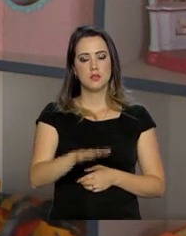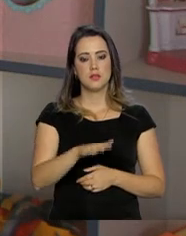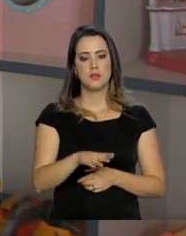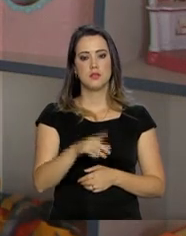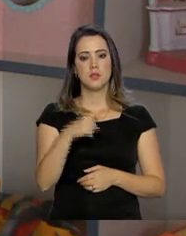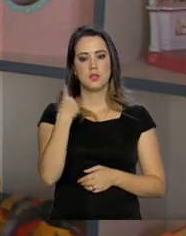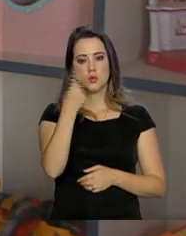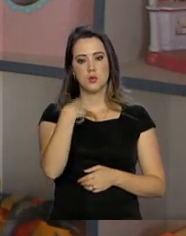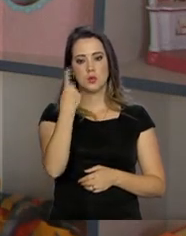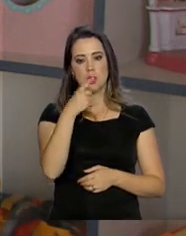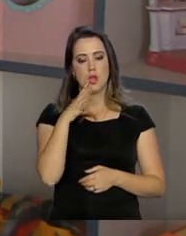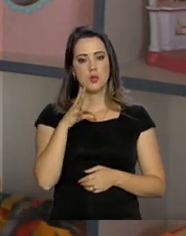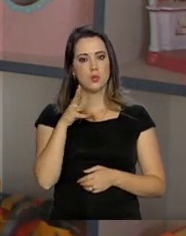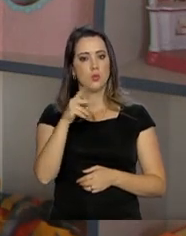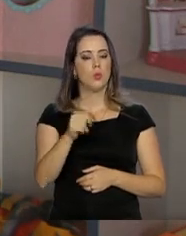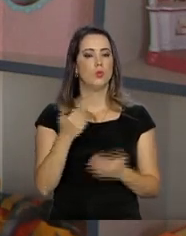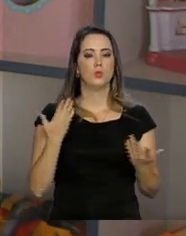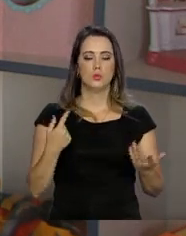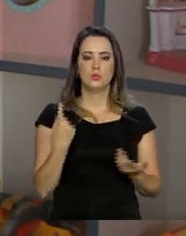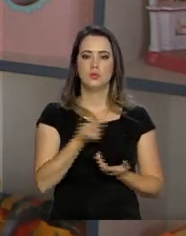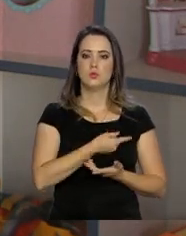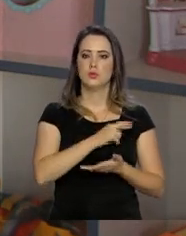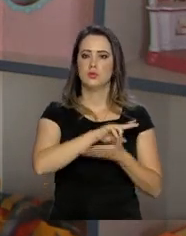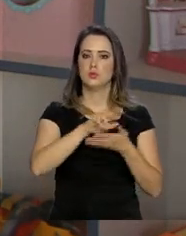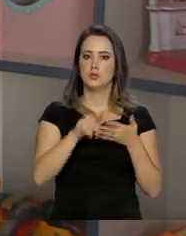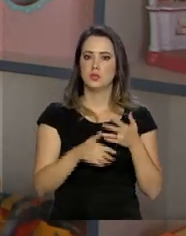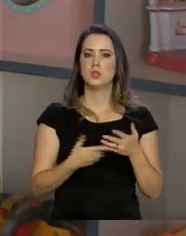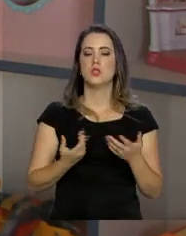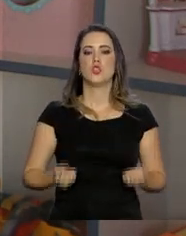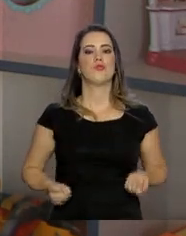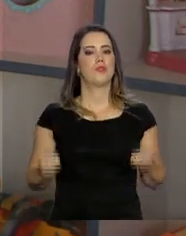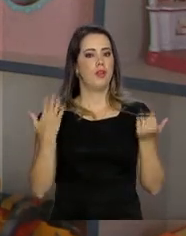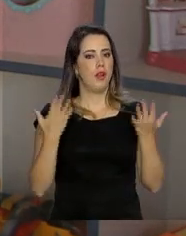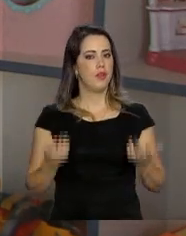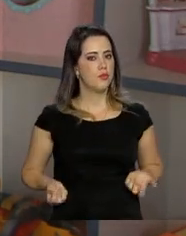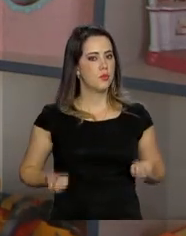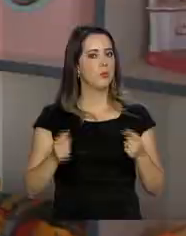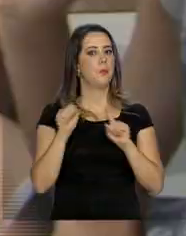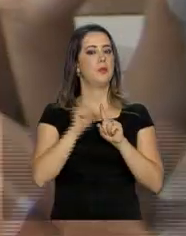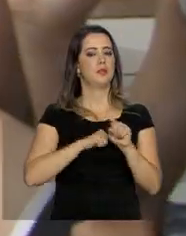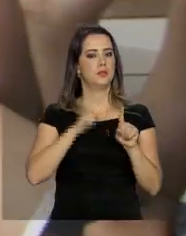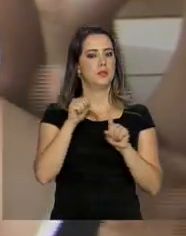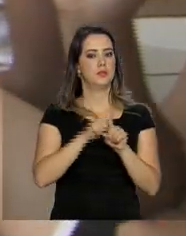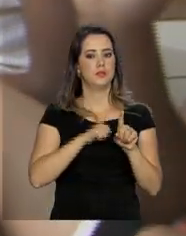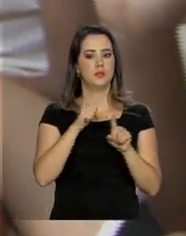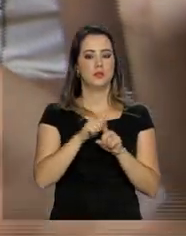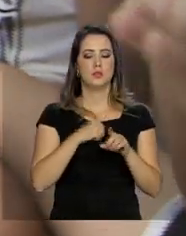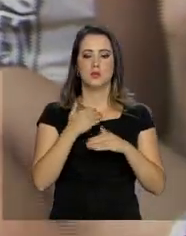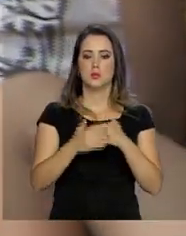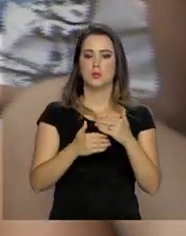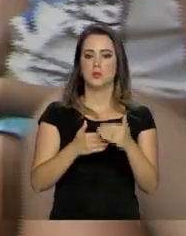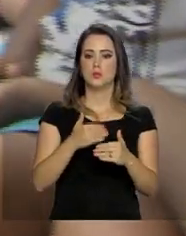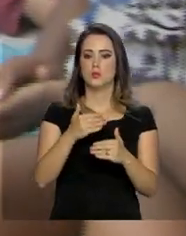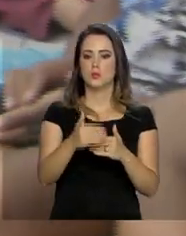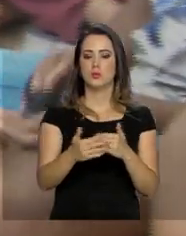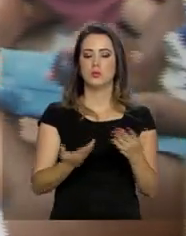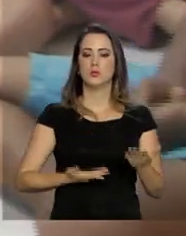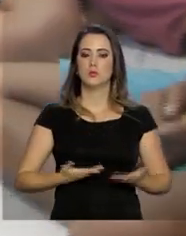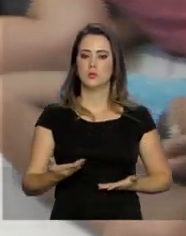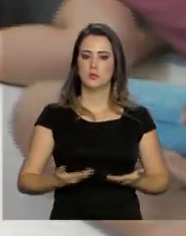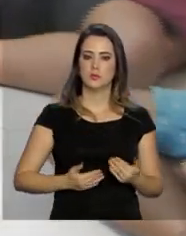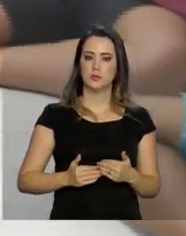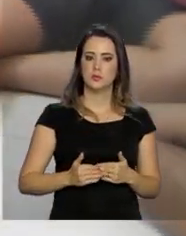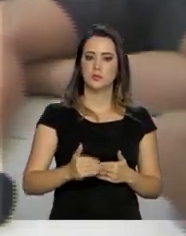projeto tempo inteiro então se nós temos uma série de despesas fixas é para garantir um serviço continuado